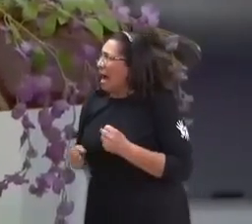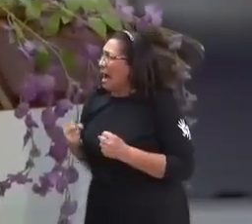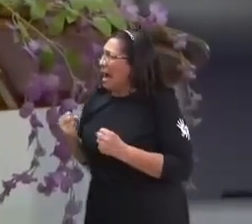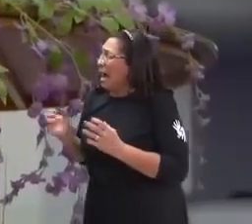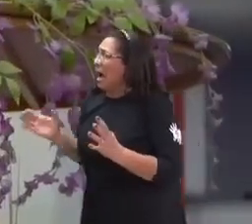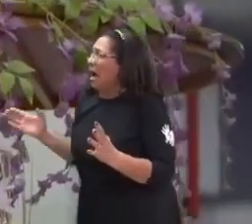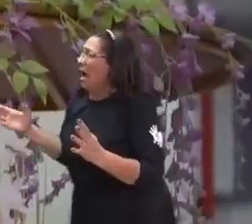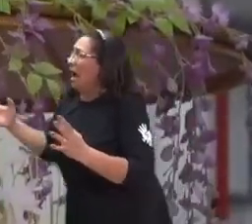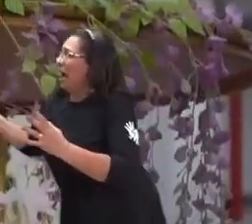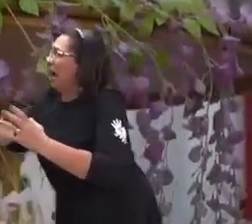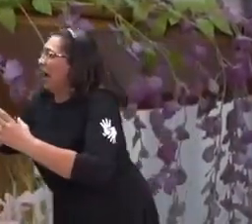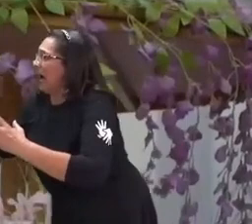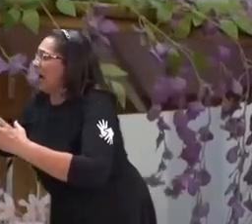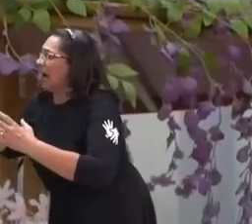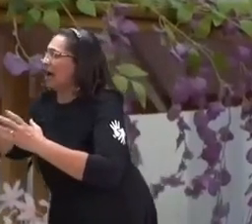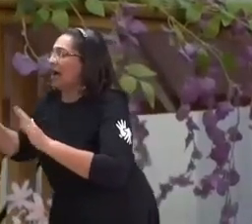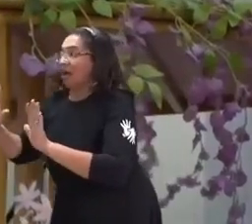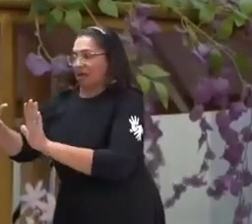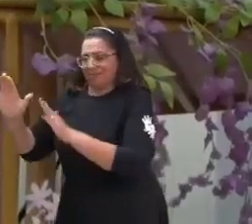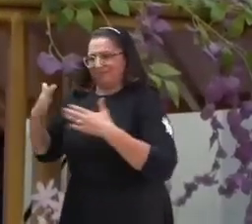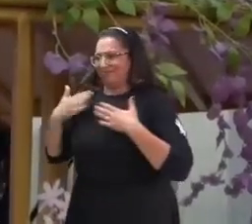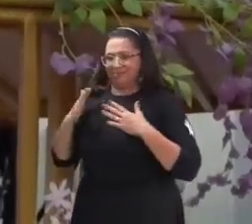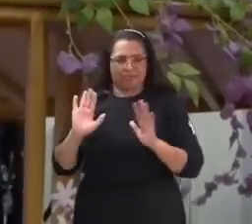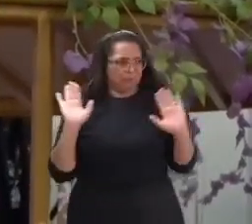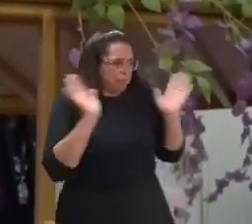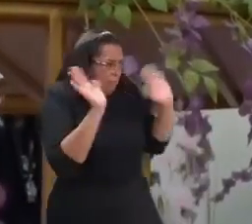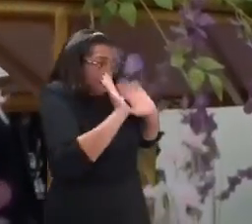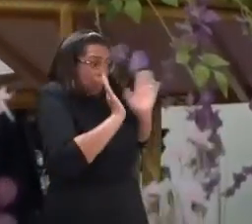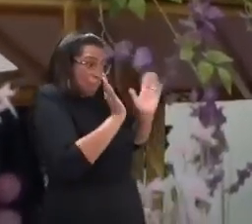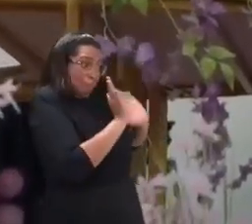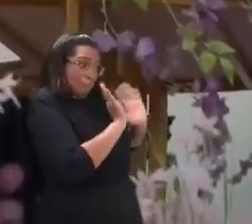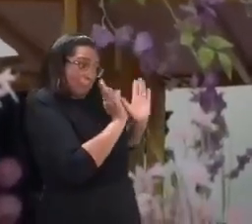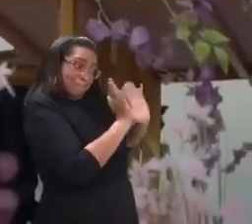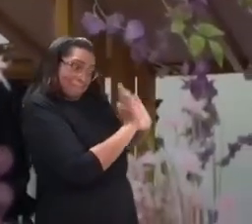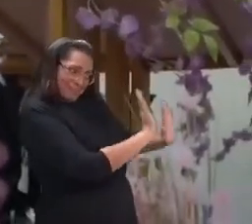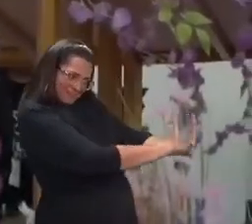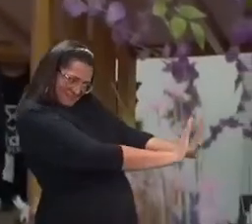Quando ela faz carreira, ei, Maria, espera.